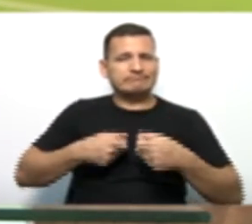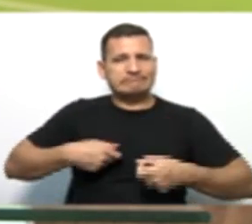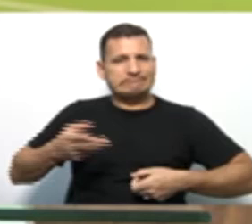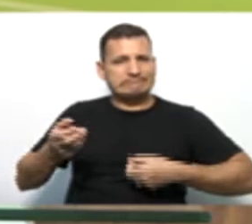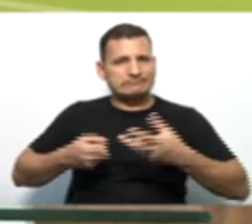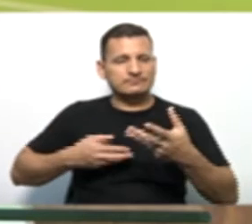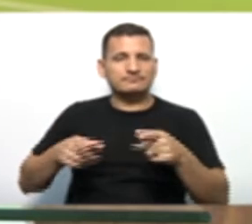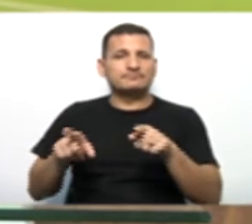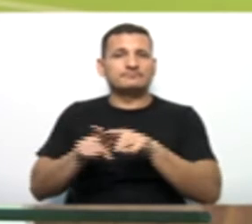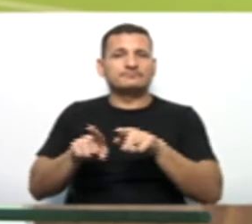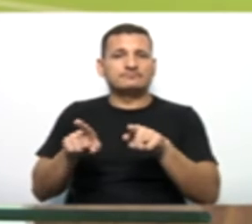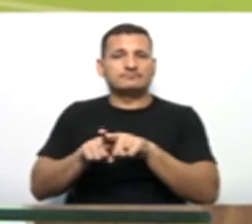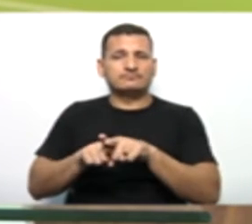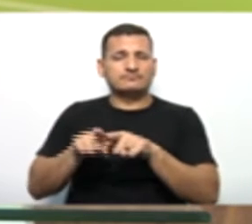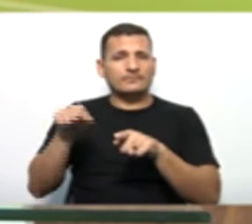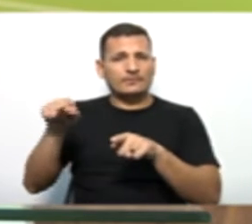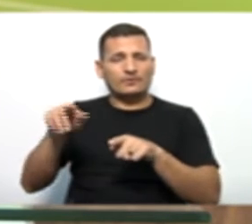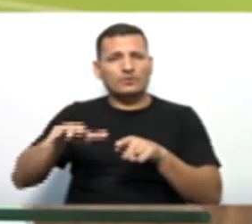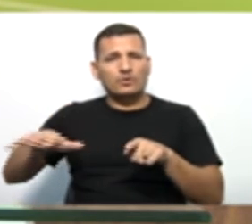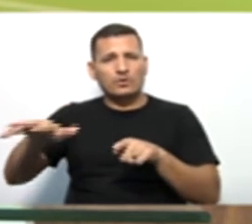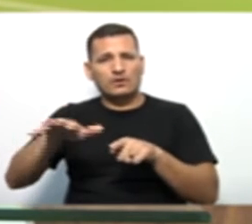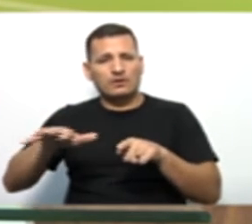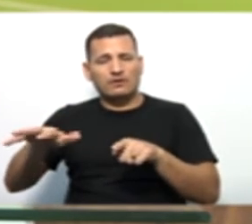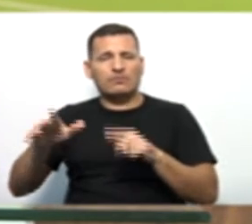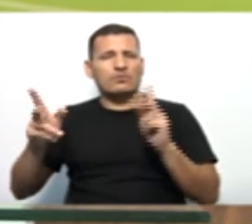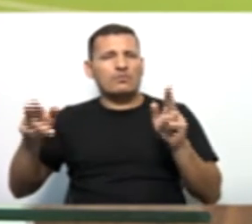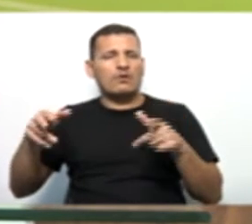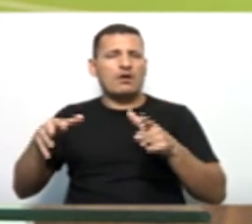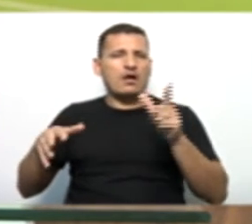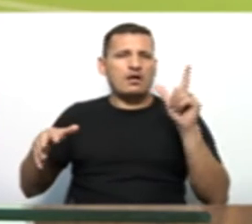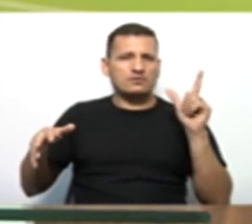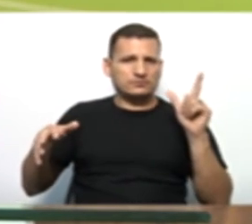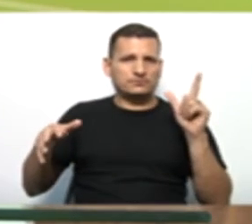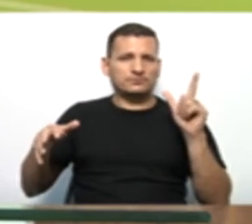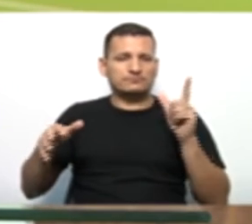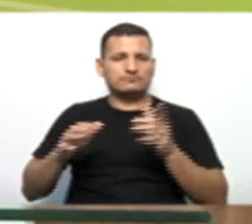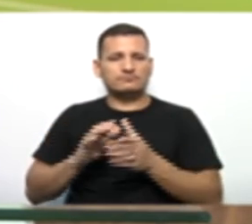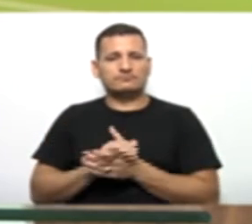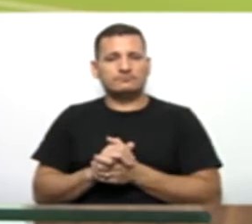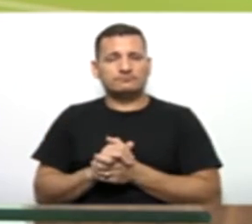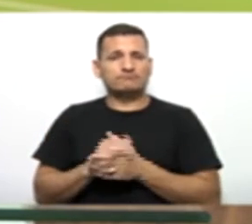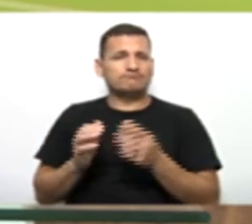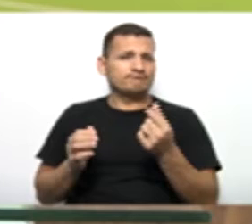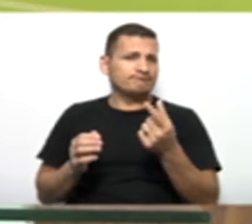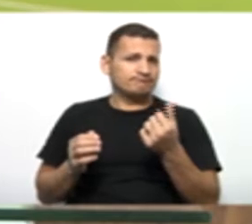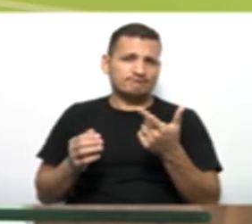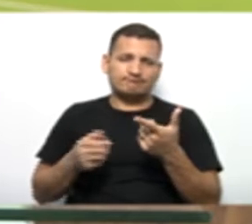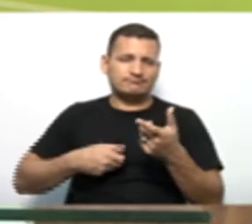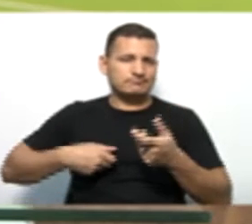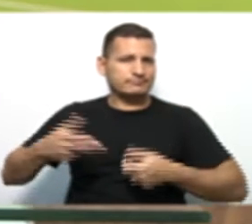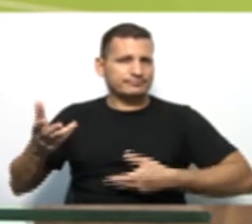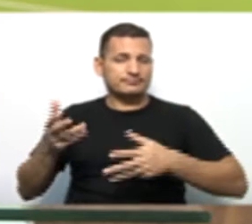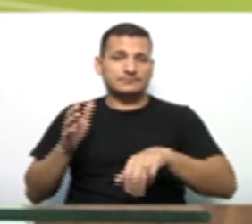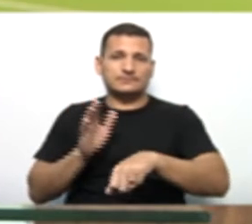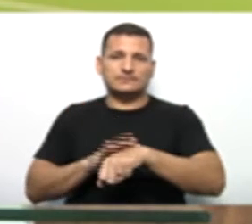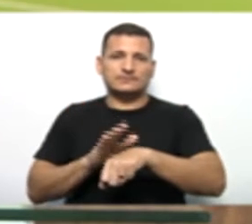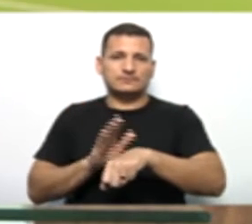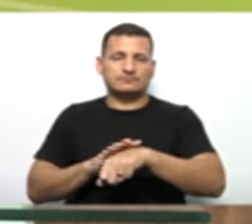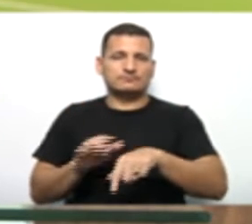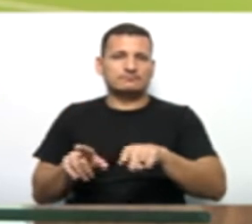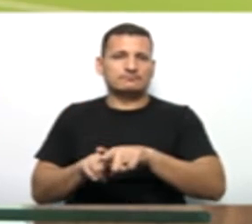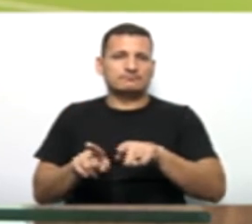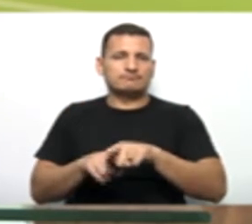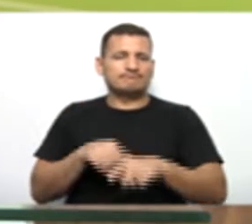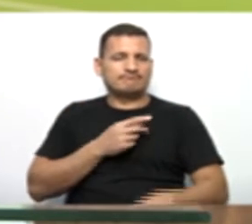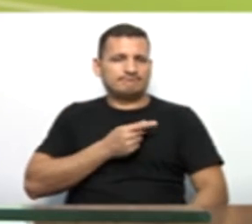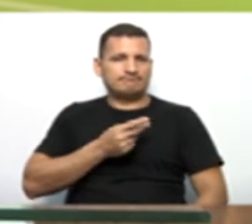para poder tornar aquele local similar ao que ele era antes, é um dinheiro imenso, é um tempo muito